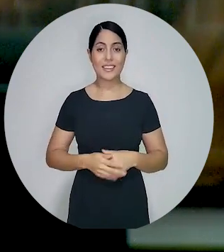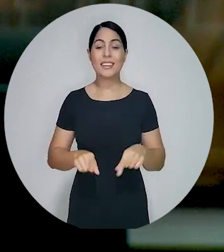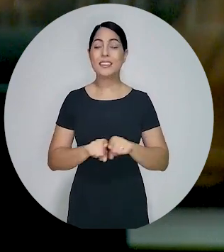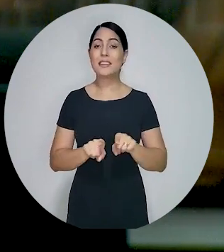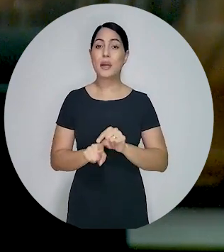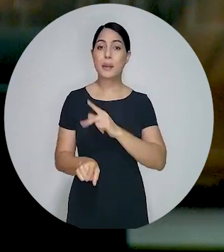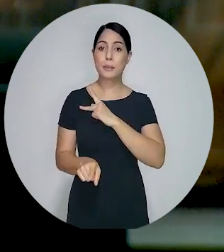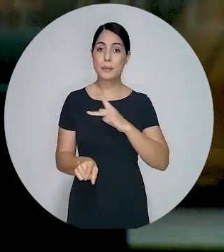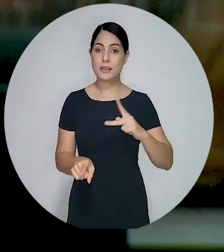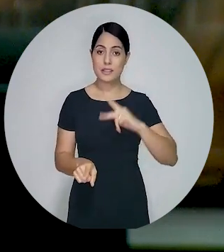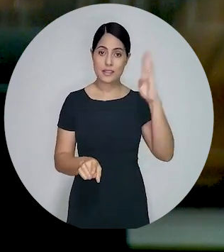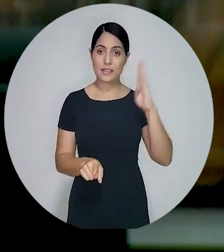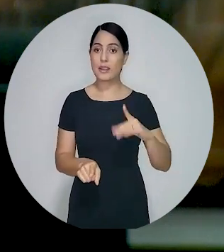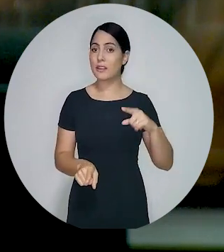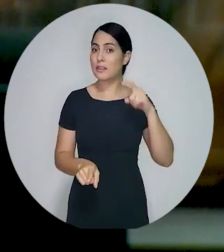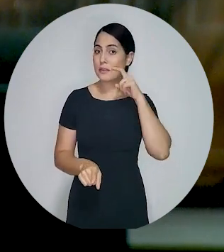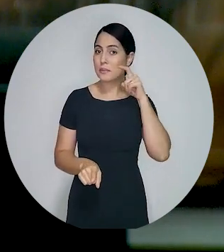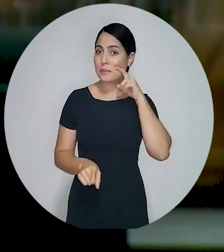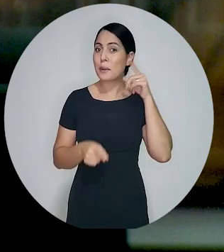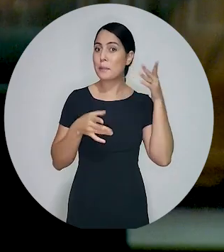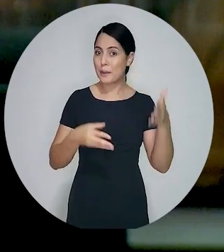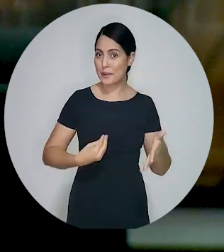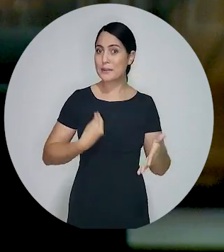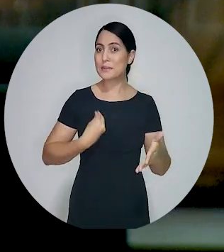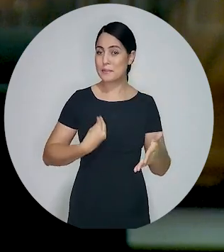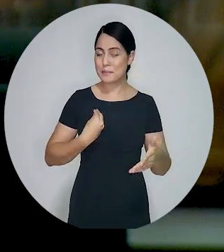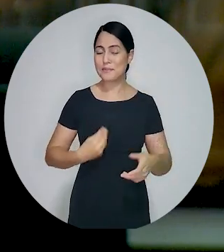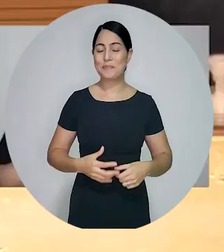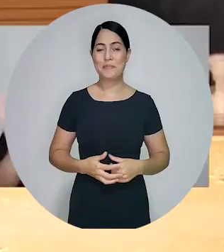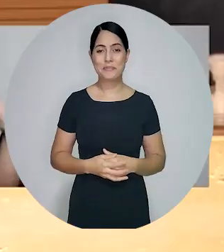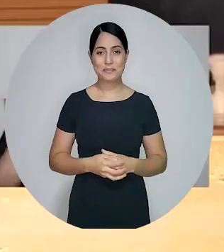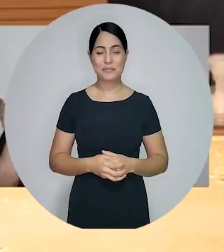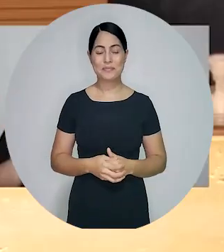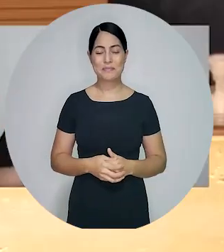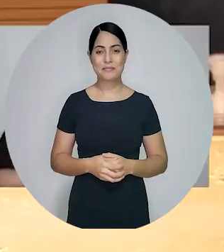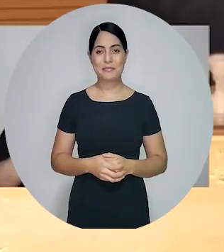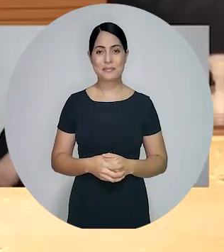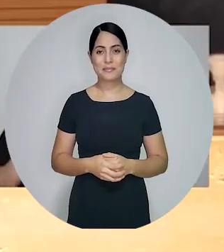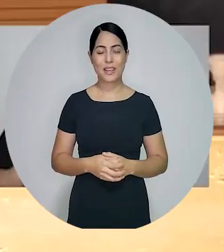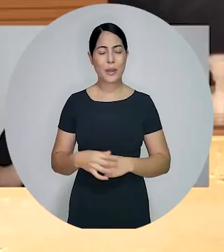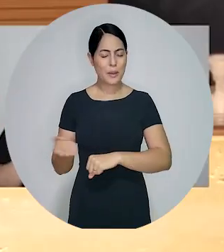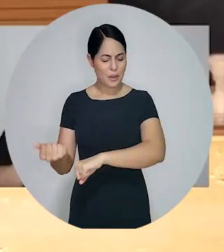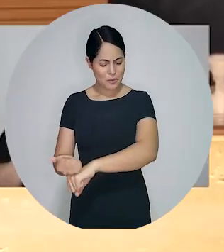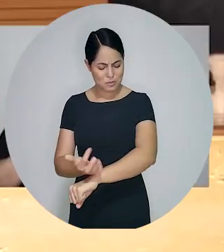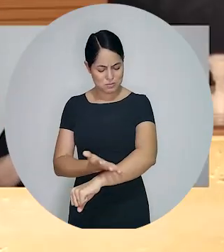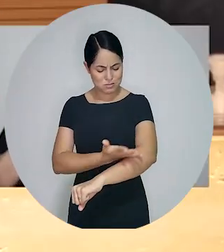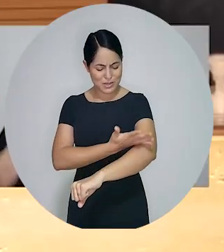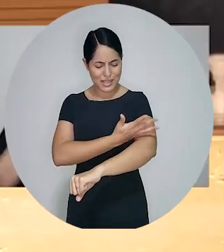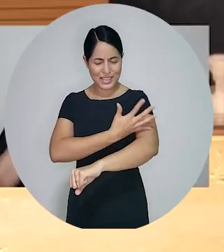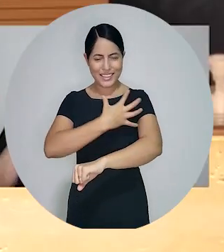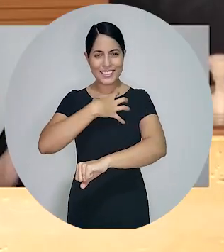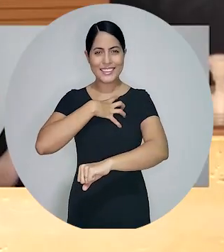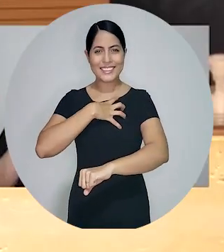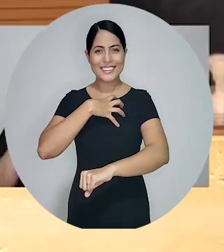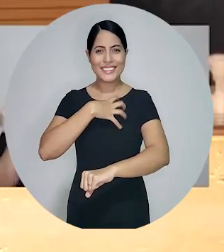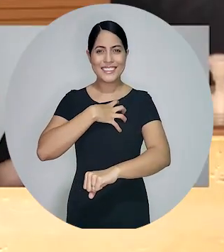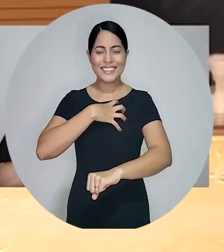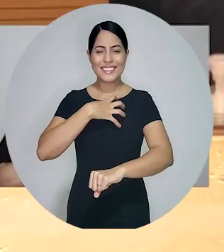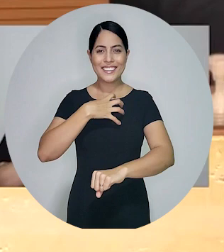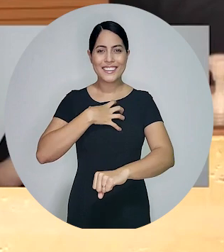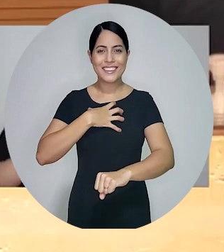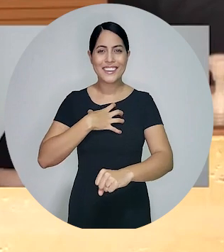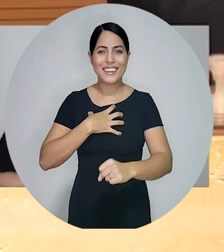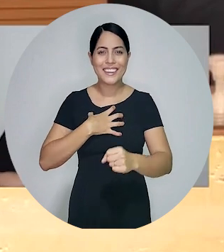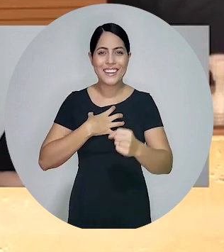com a participação do presidente nacional da OAB, Beto Simonetti. É com uma emoção que quase